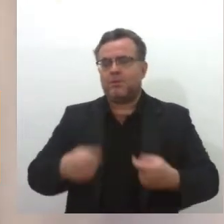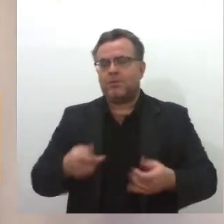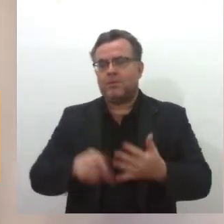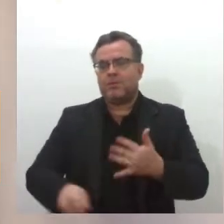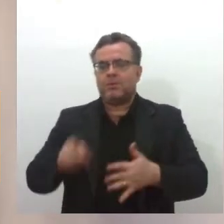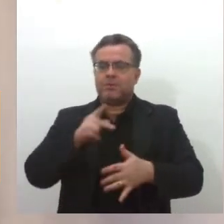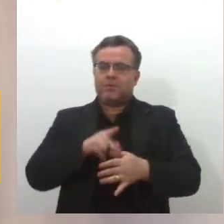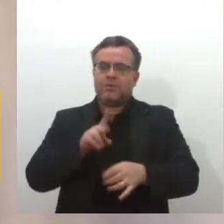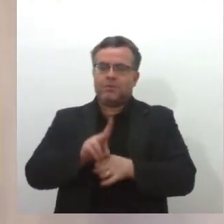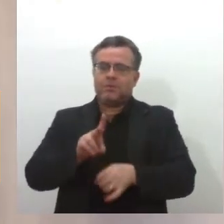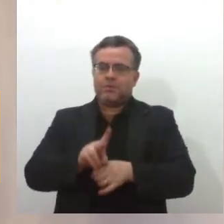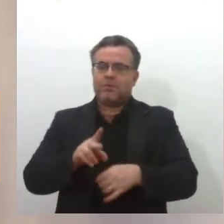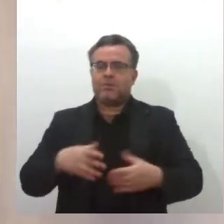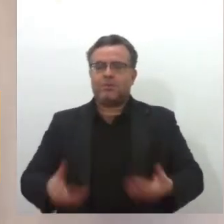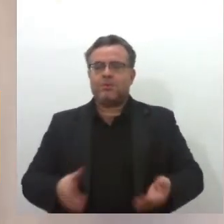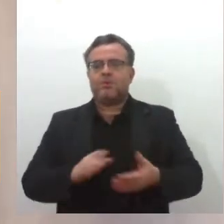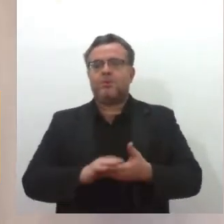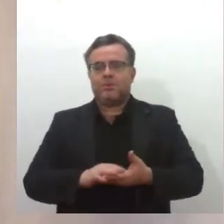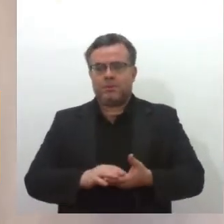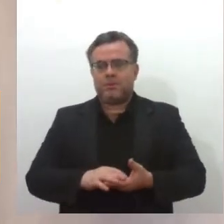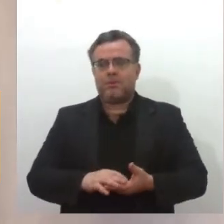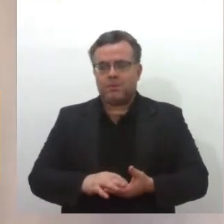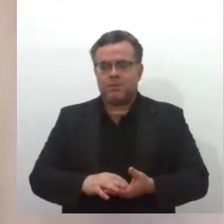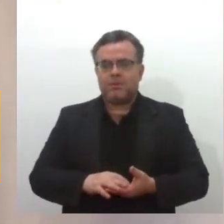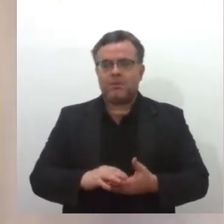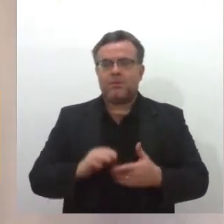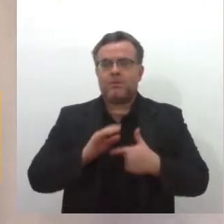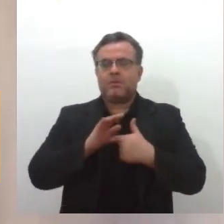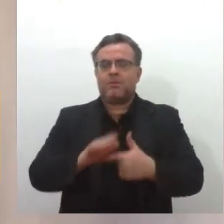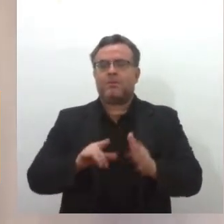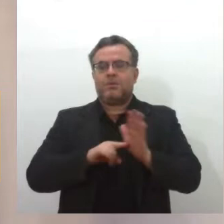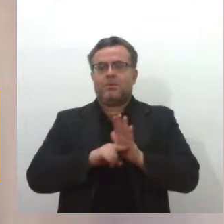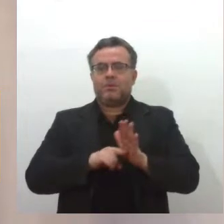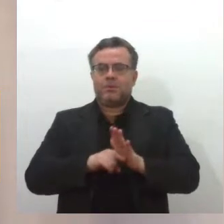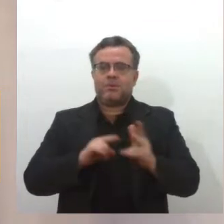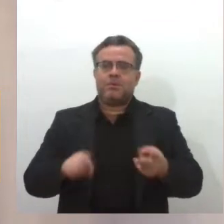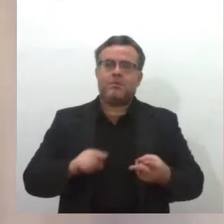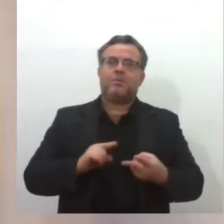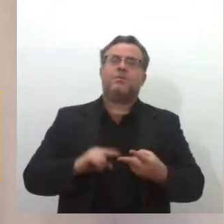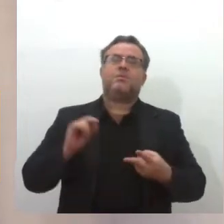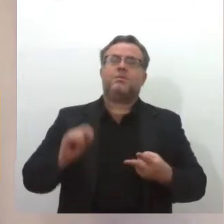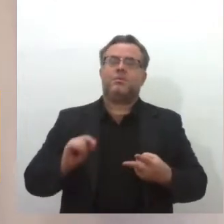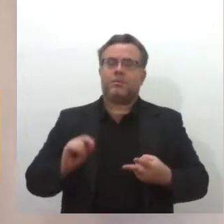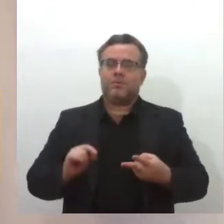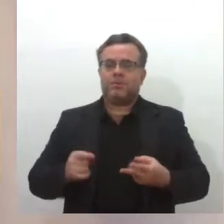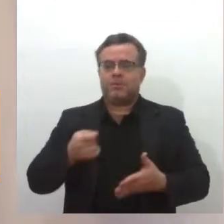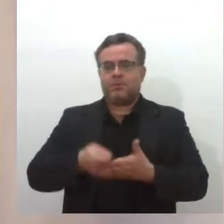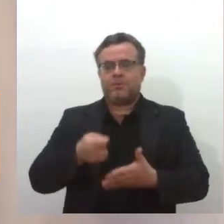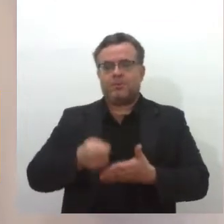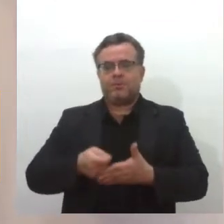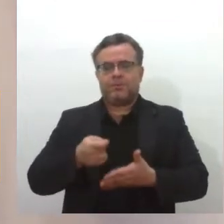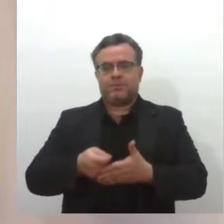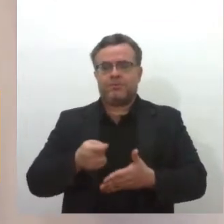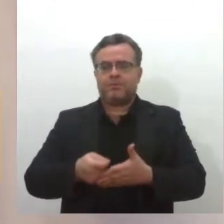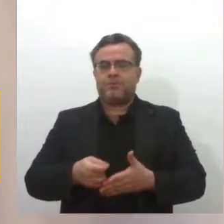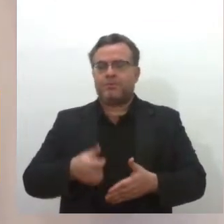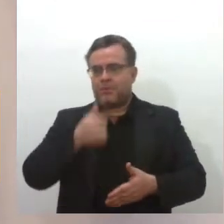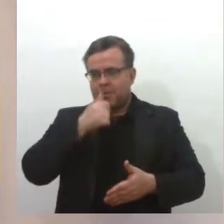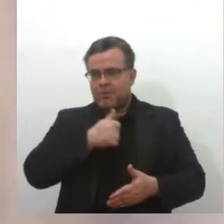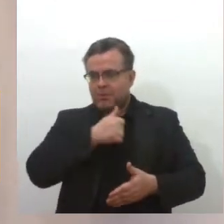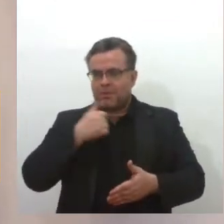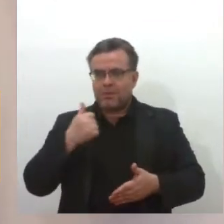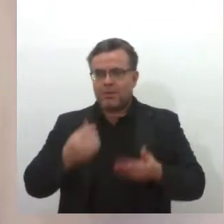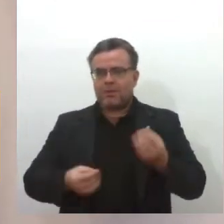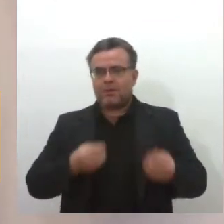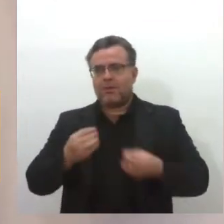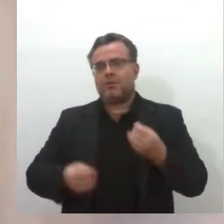prioridade no atendimento, né? Os pacientes têm que fazer exames e os exames requerem estar em jejum. E quando